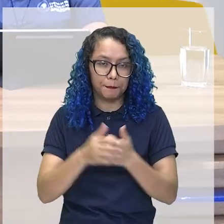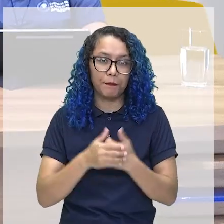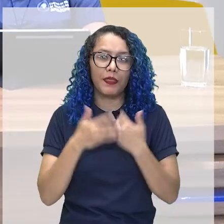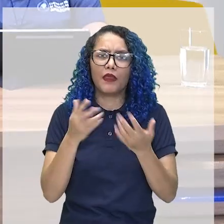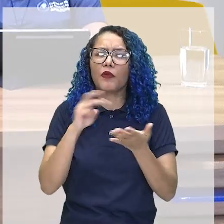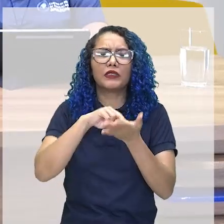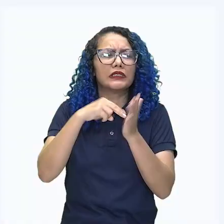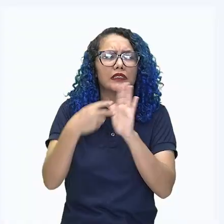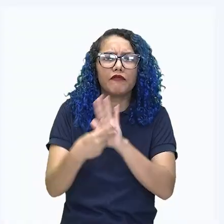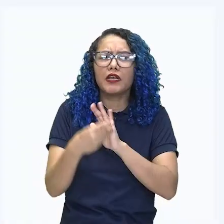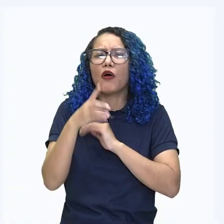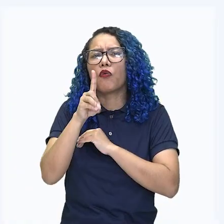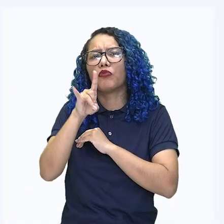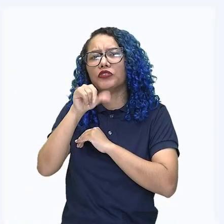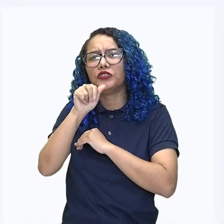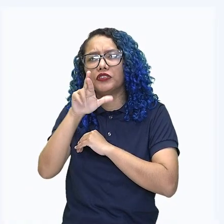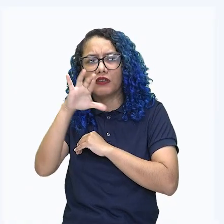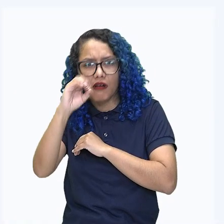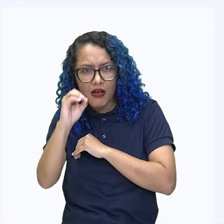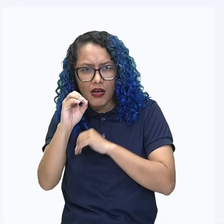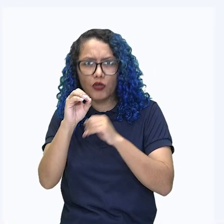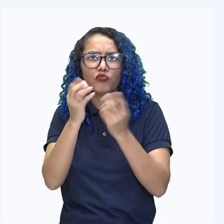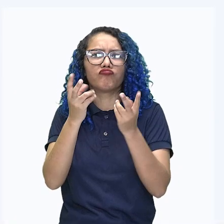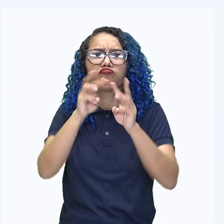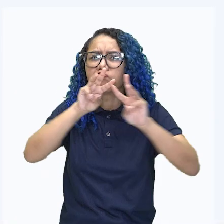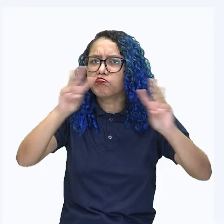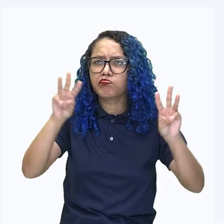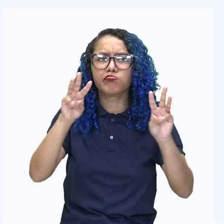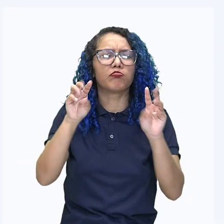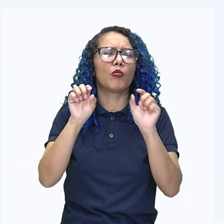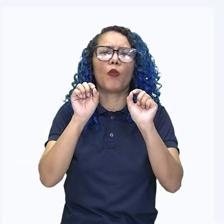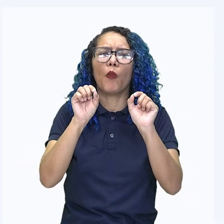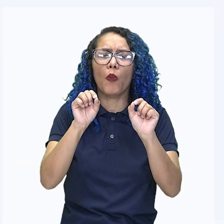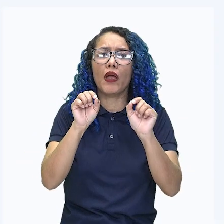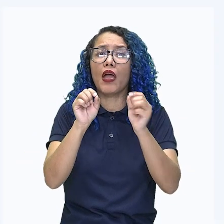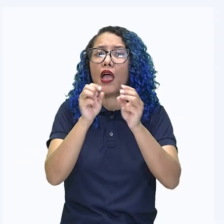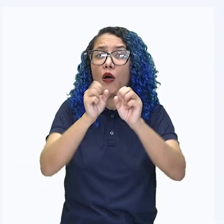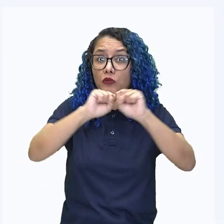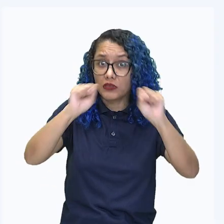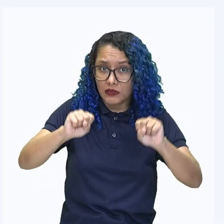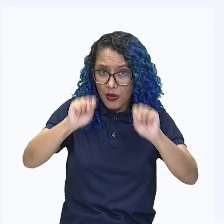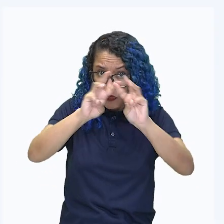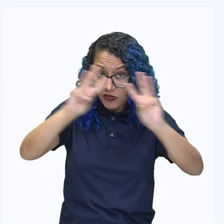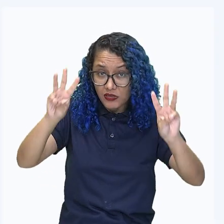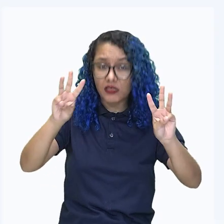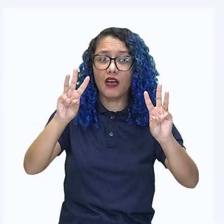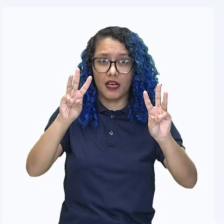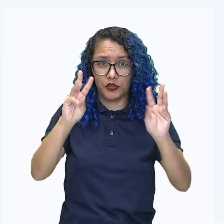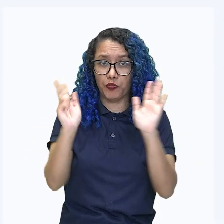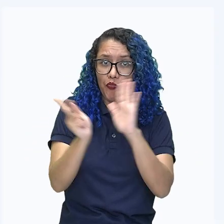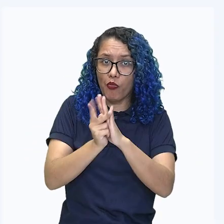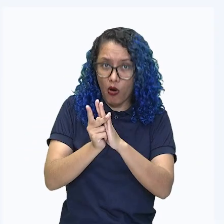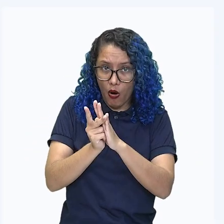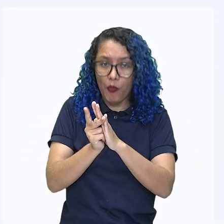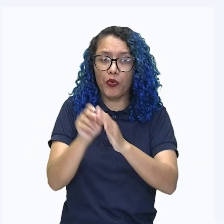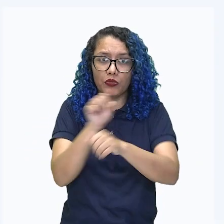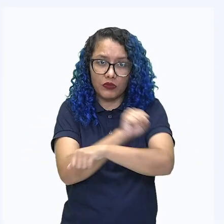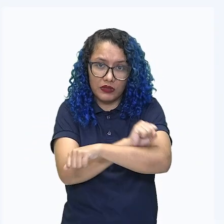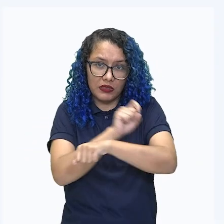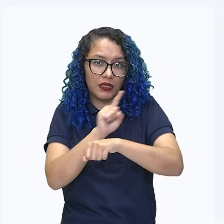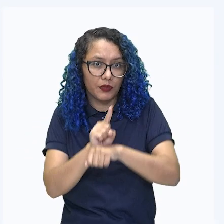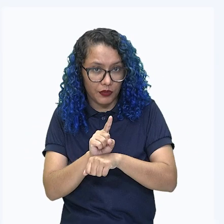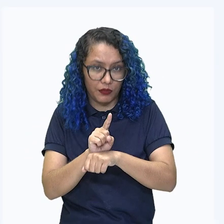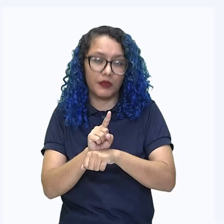é o diário digital? A gente vai ver aí na tela. É uma plataforma disponibilizada na Secretaria de Estado